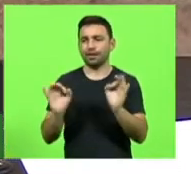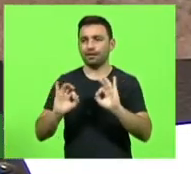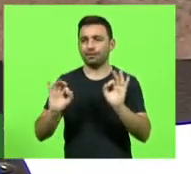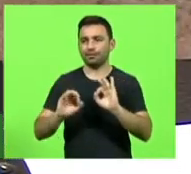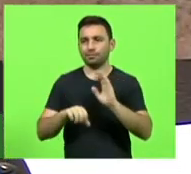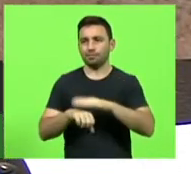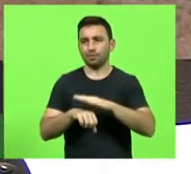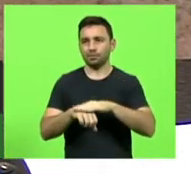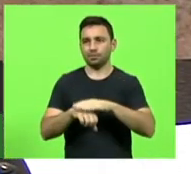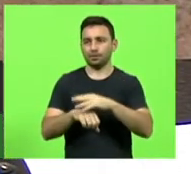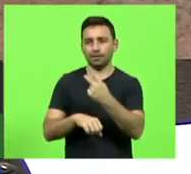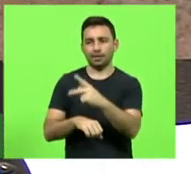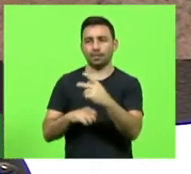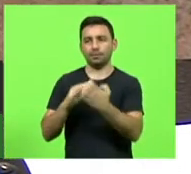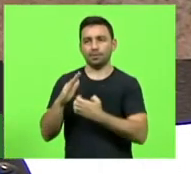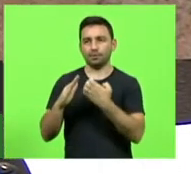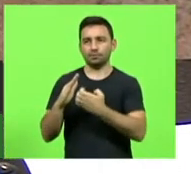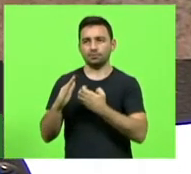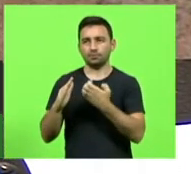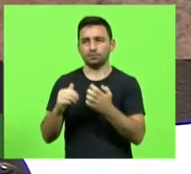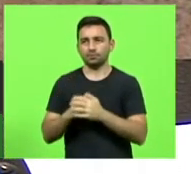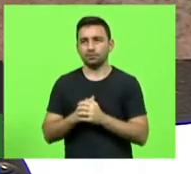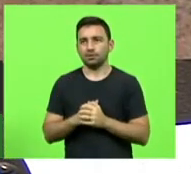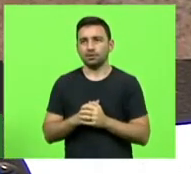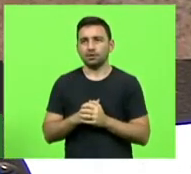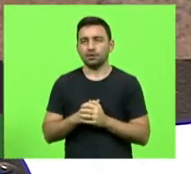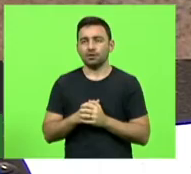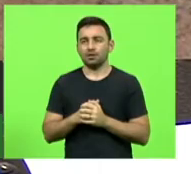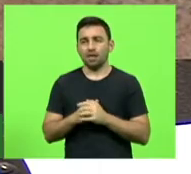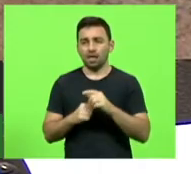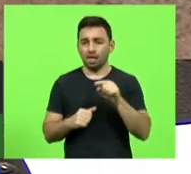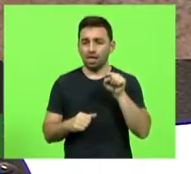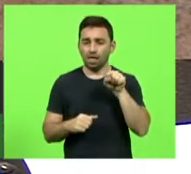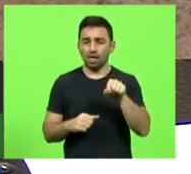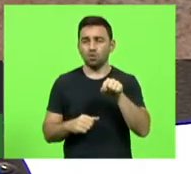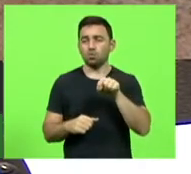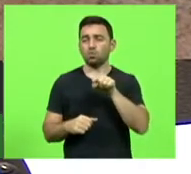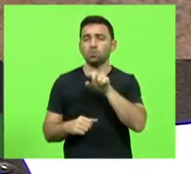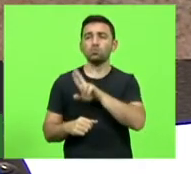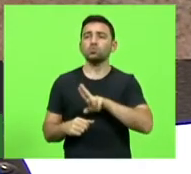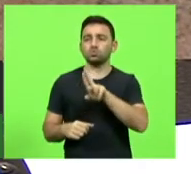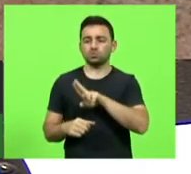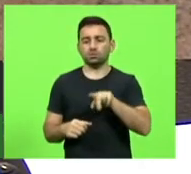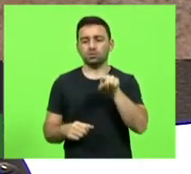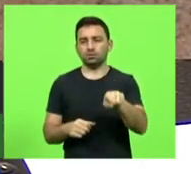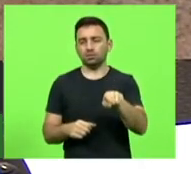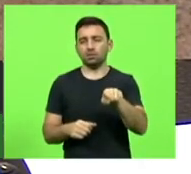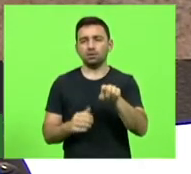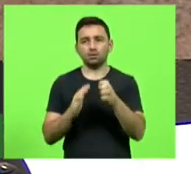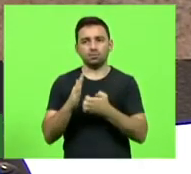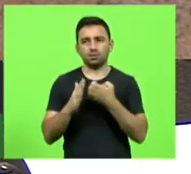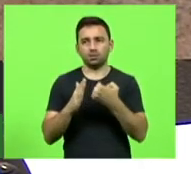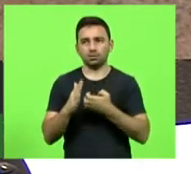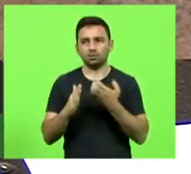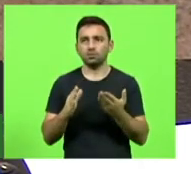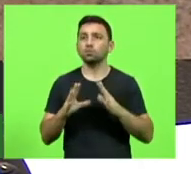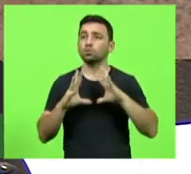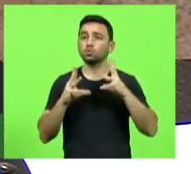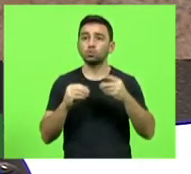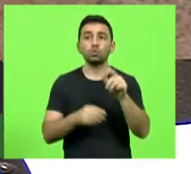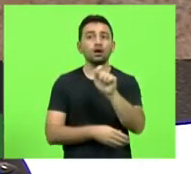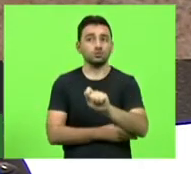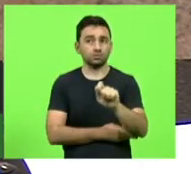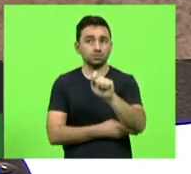menos acionista dela. Você é um consumidor. A própria Associação Brasileira de Normas Técnicas,